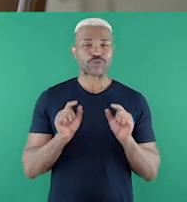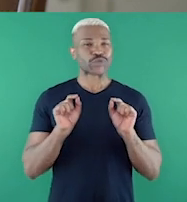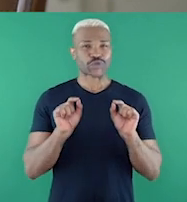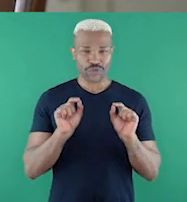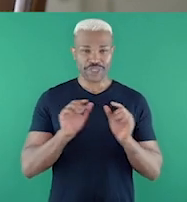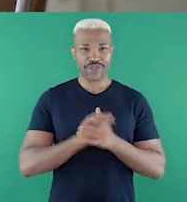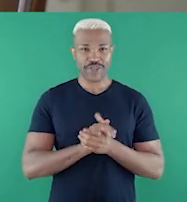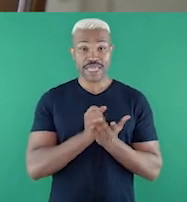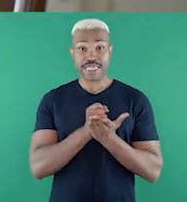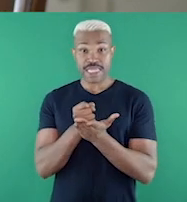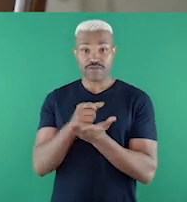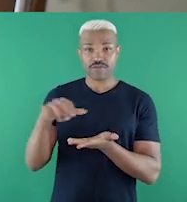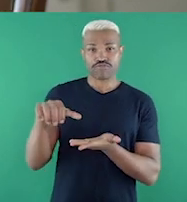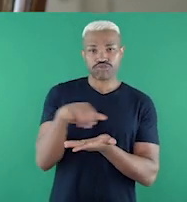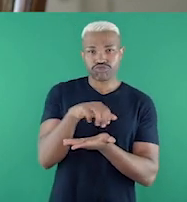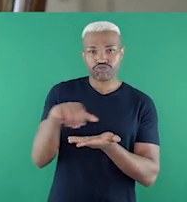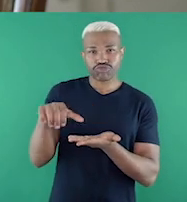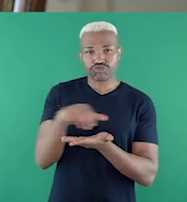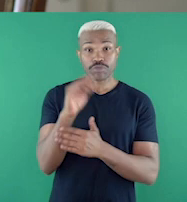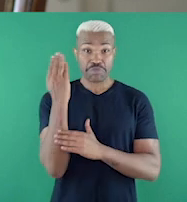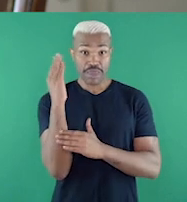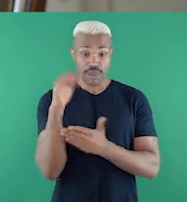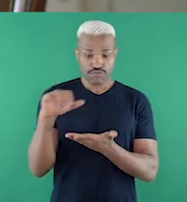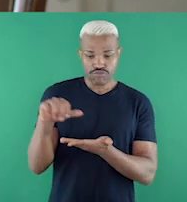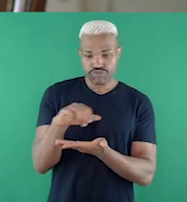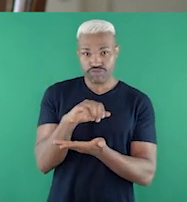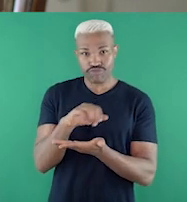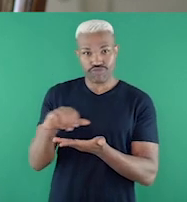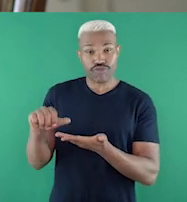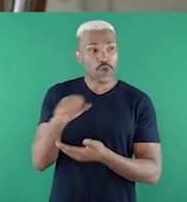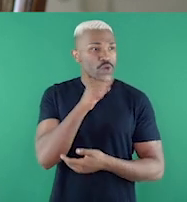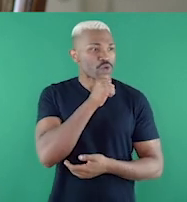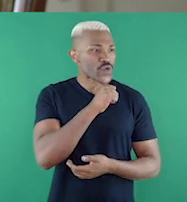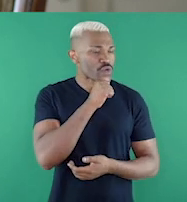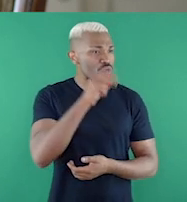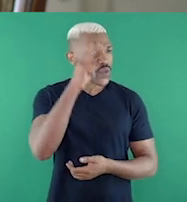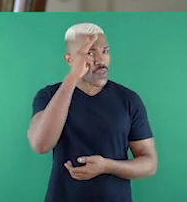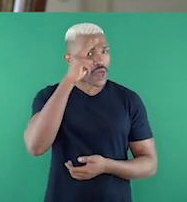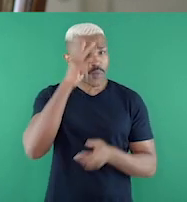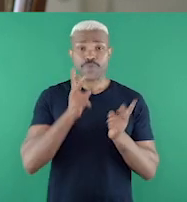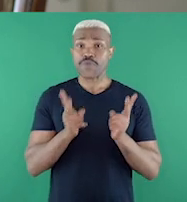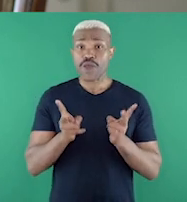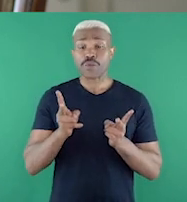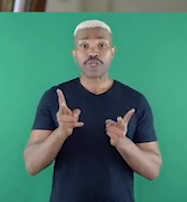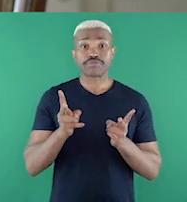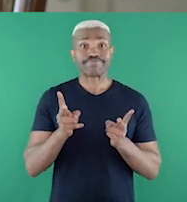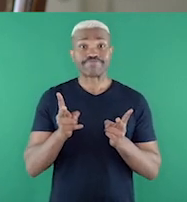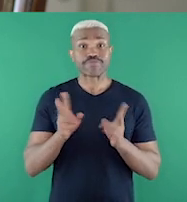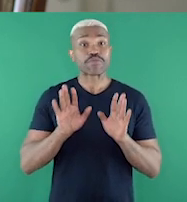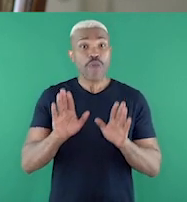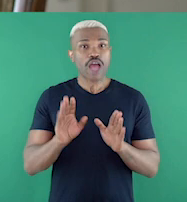um carrinho de madeira. E este carrinho faz com que a avó se lembre da mesma história, mas que inclua